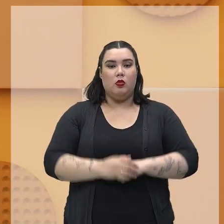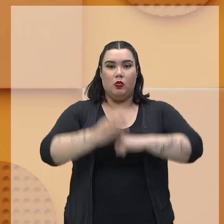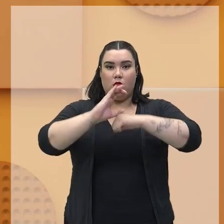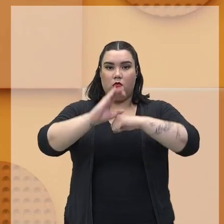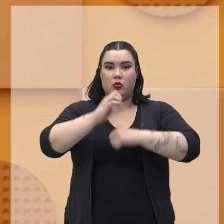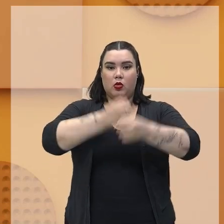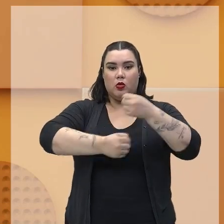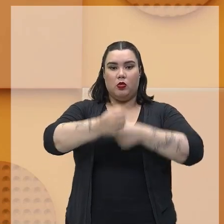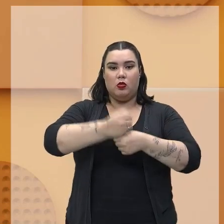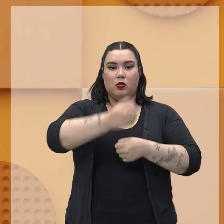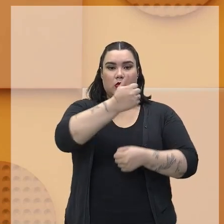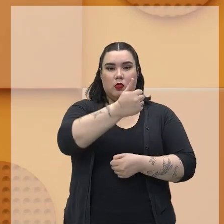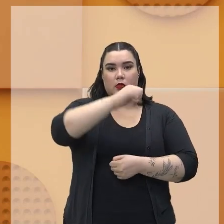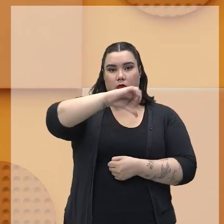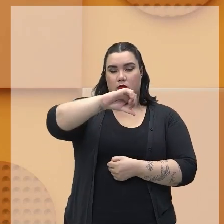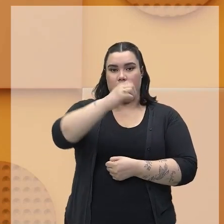de